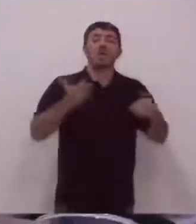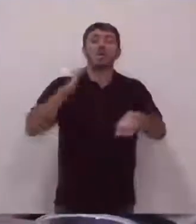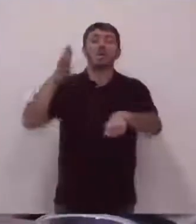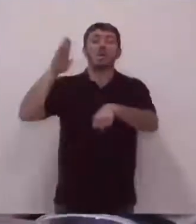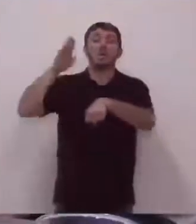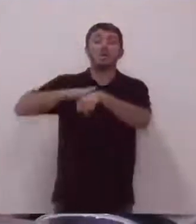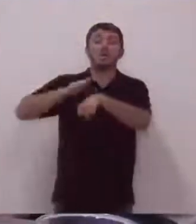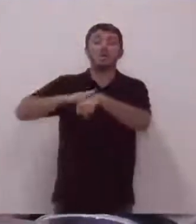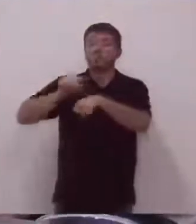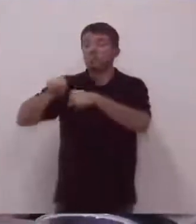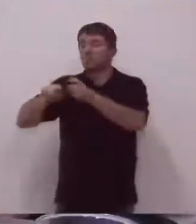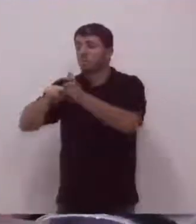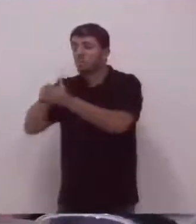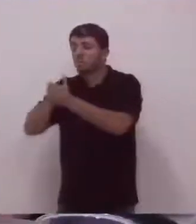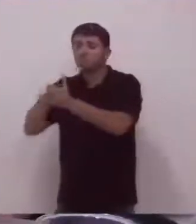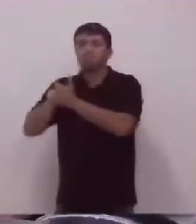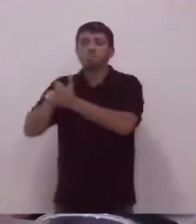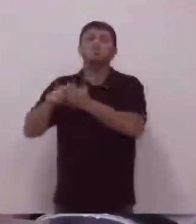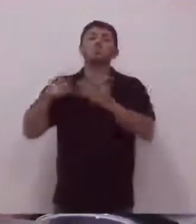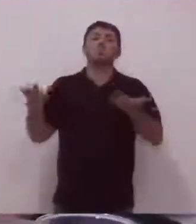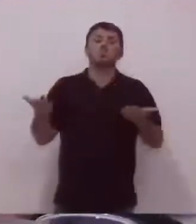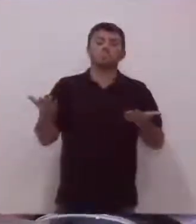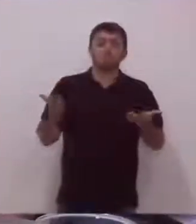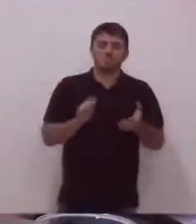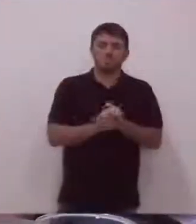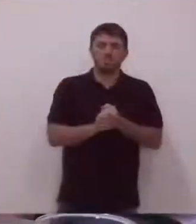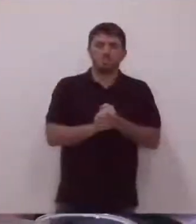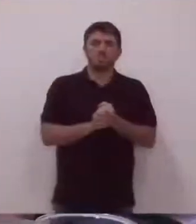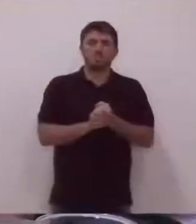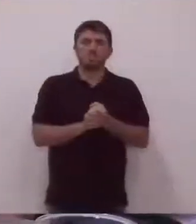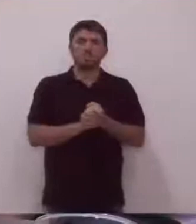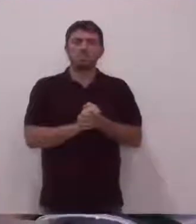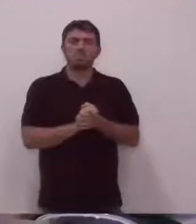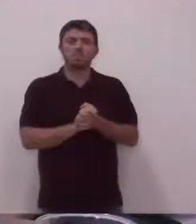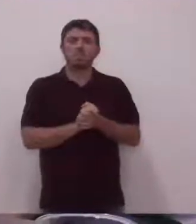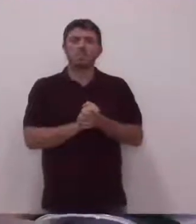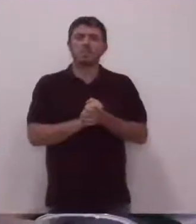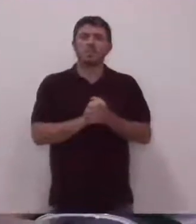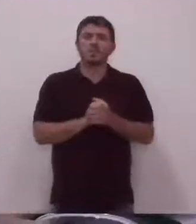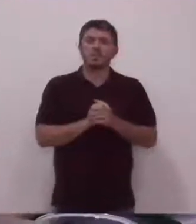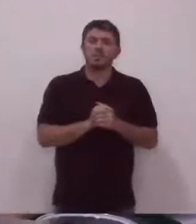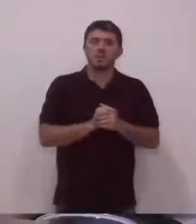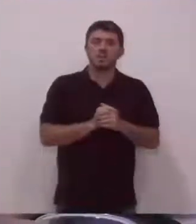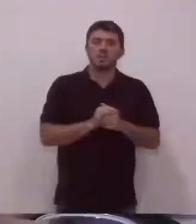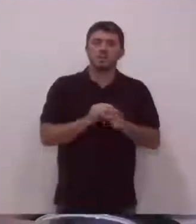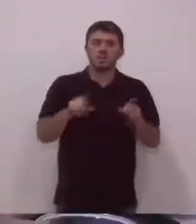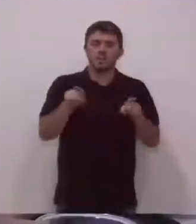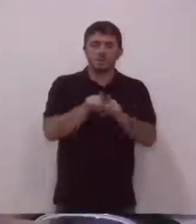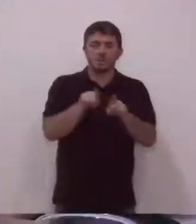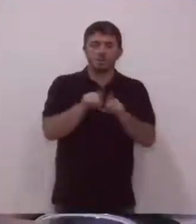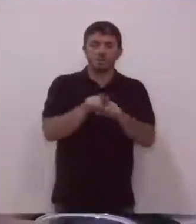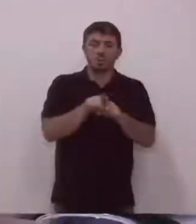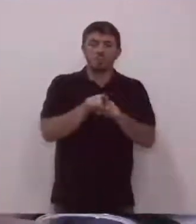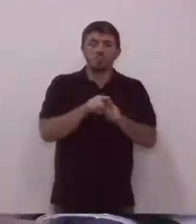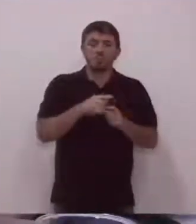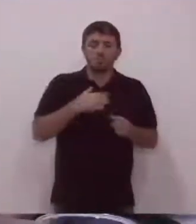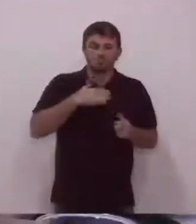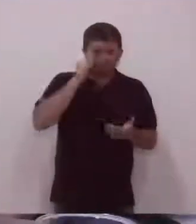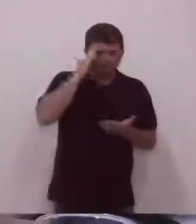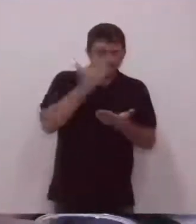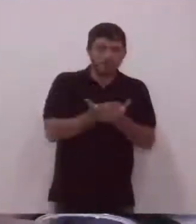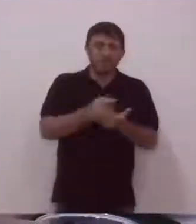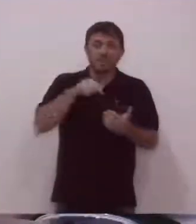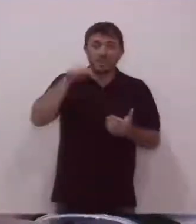contestação. Por outro lado, eu acredito também que nós não estamos vivendo talvez a melhor época da nossa cidade.